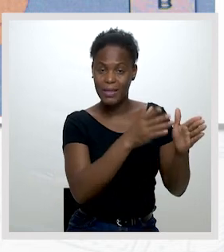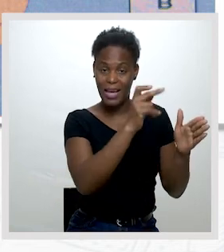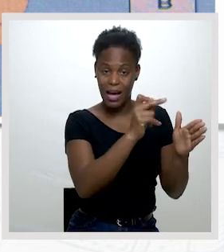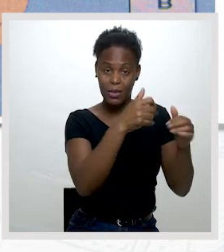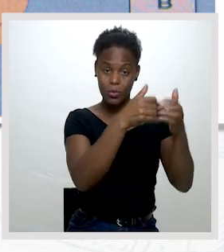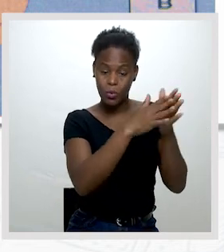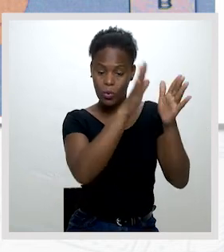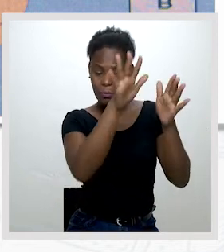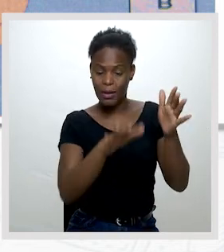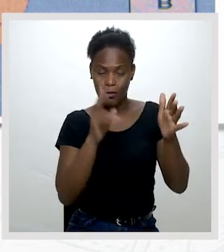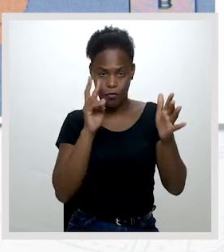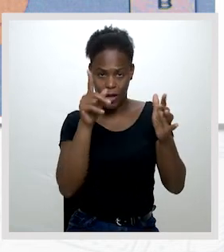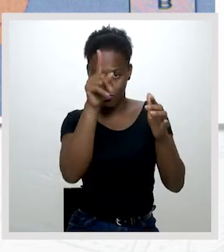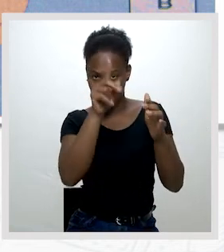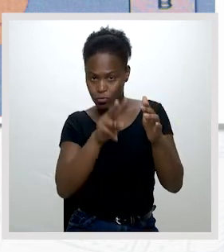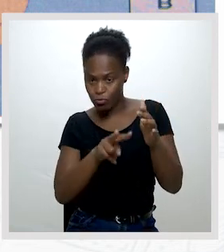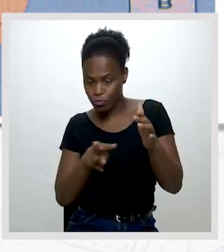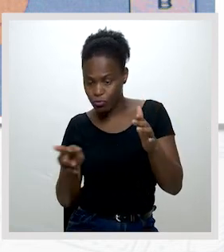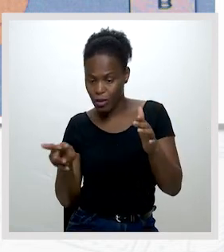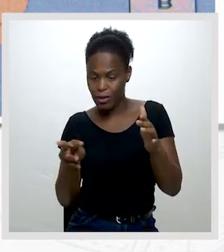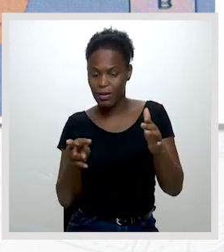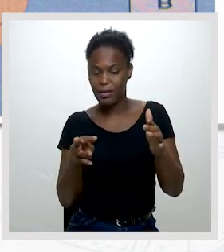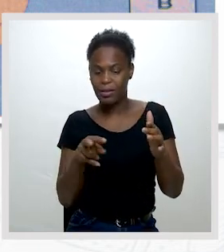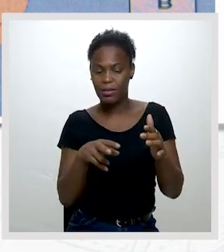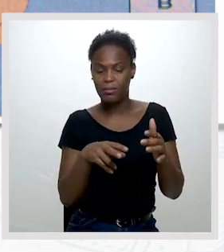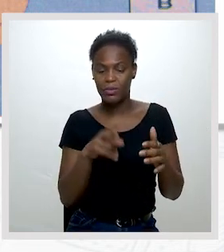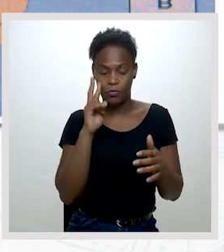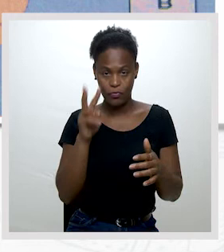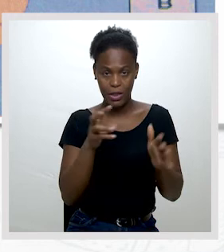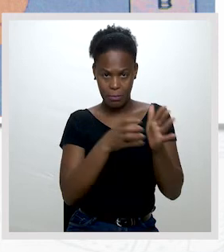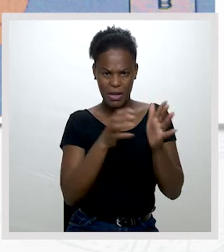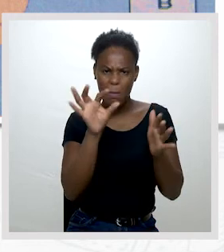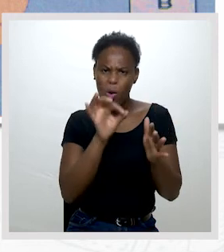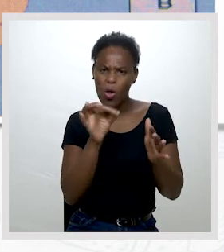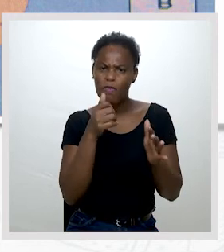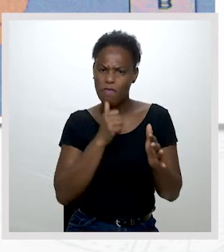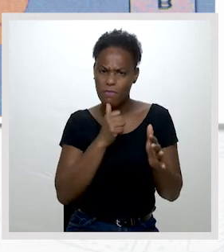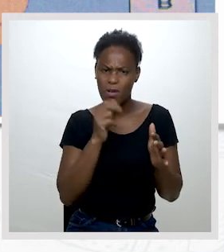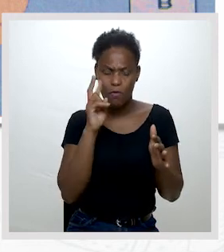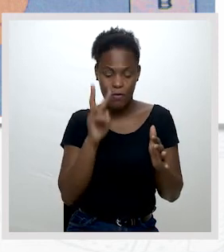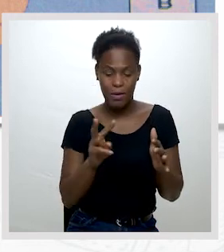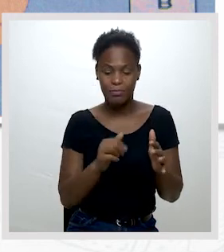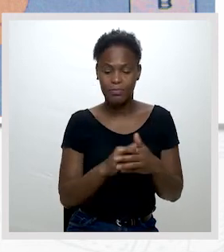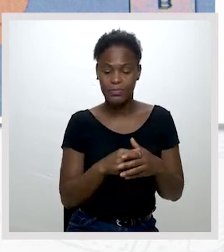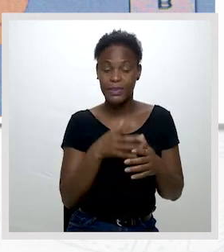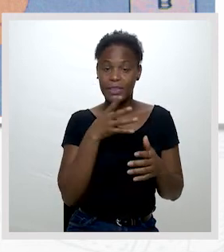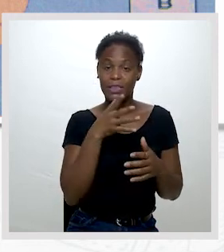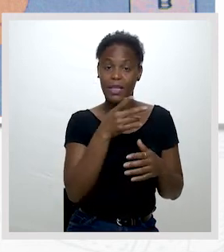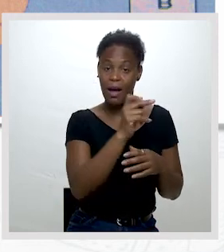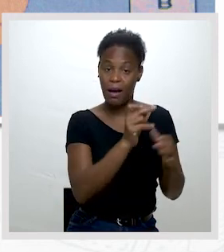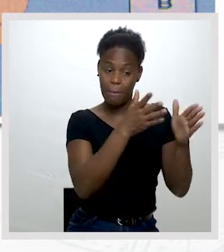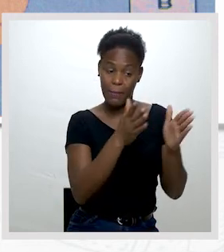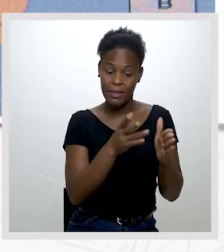até aqui mais ou menos, toda esta etapa aqui é chamada de etapa A, e temos aqui agora,